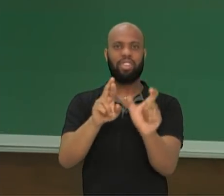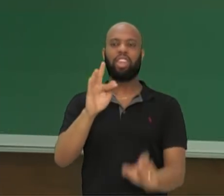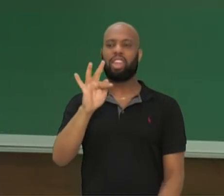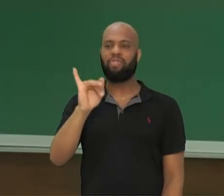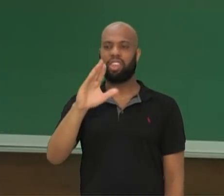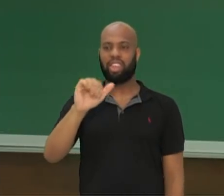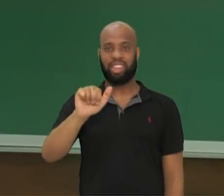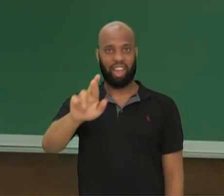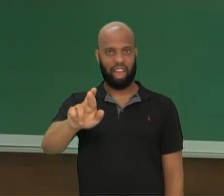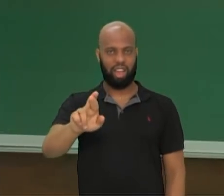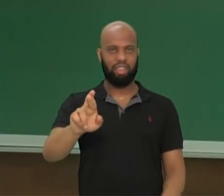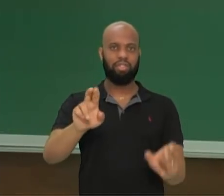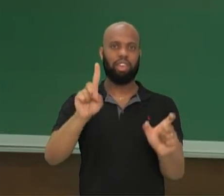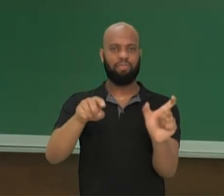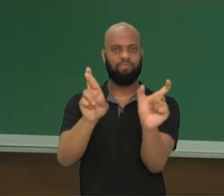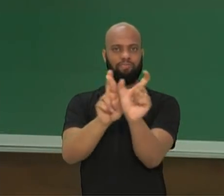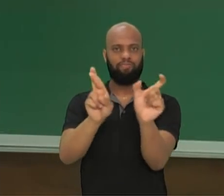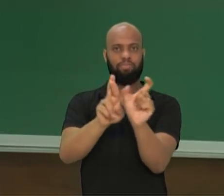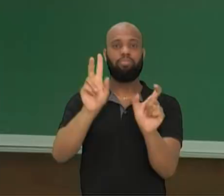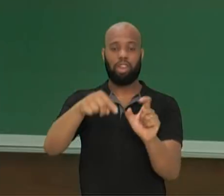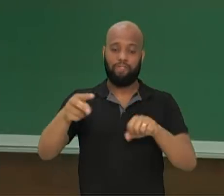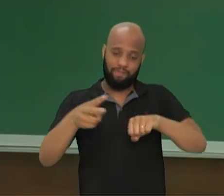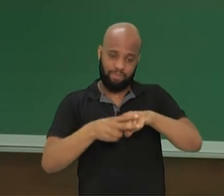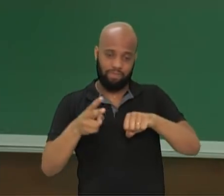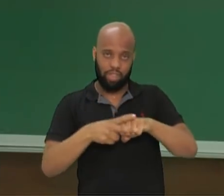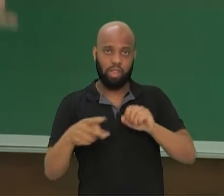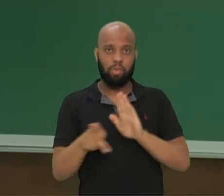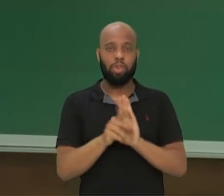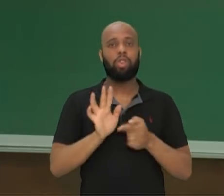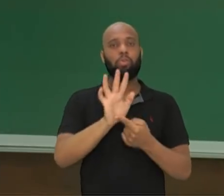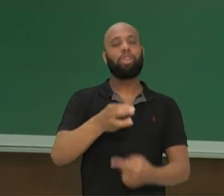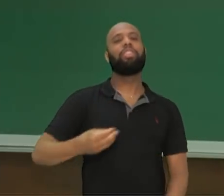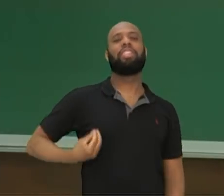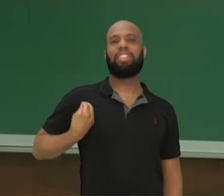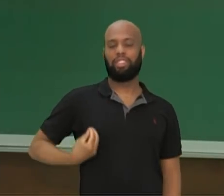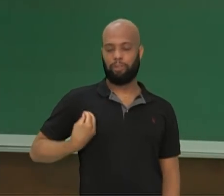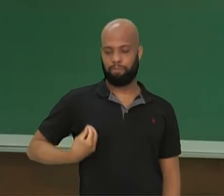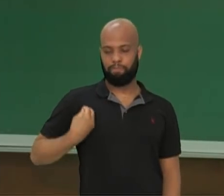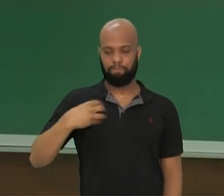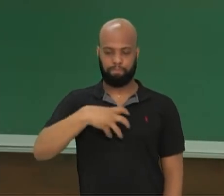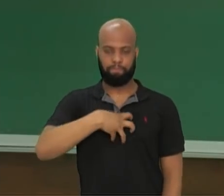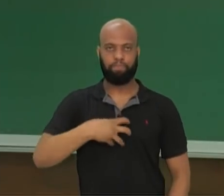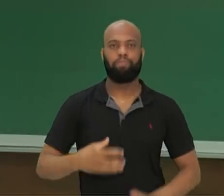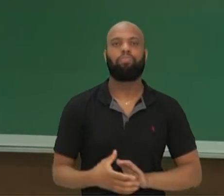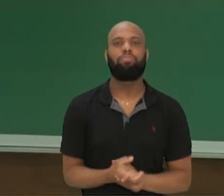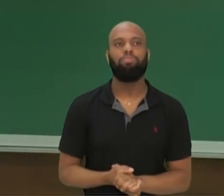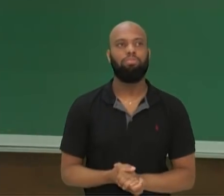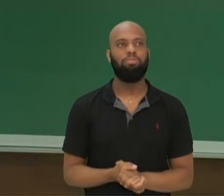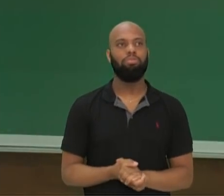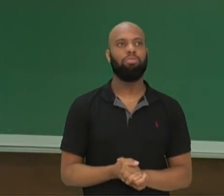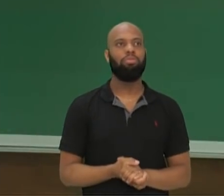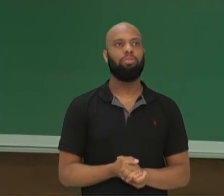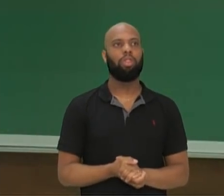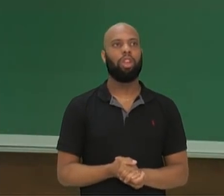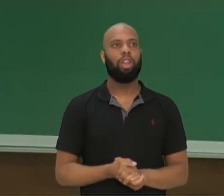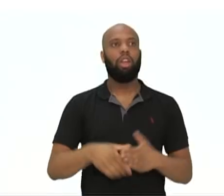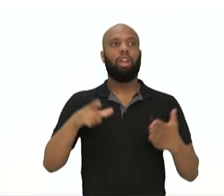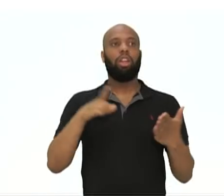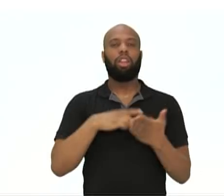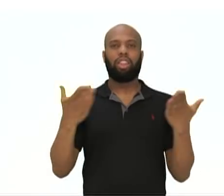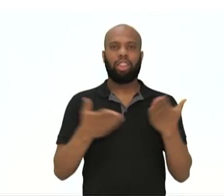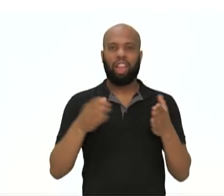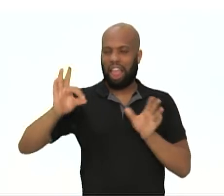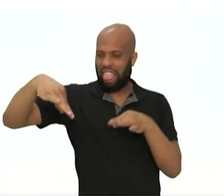né? Então, exprime um estado. Vamos para o próximo. Embalagens de gelo e